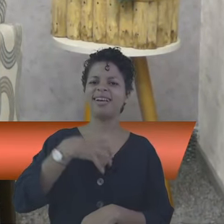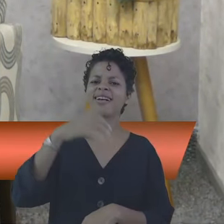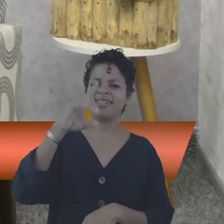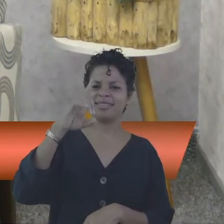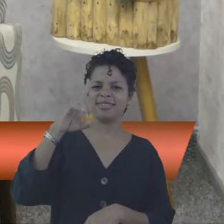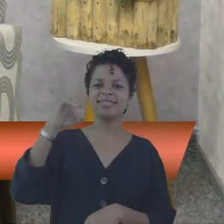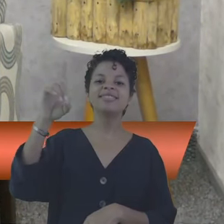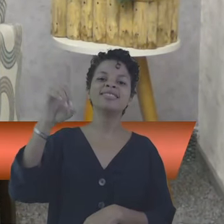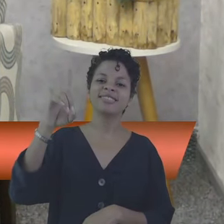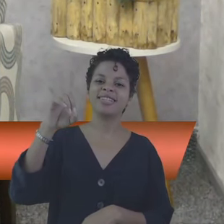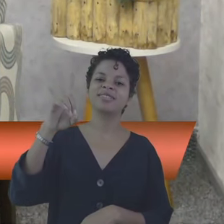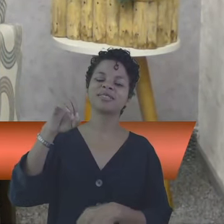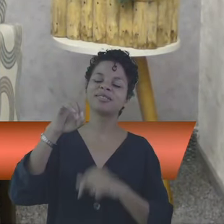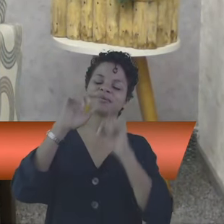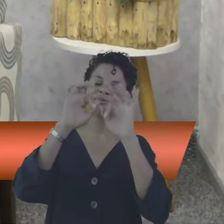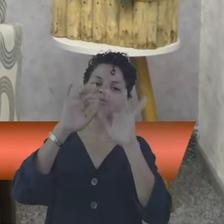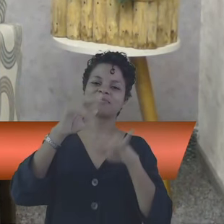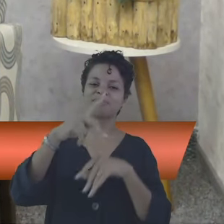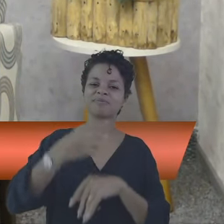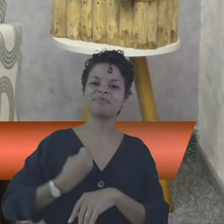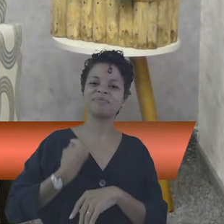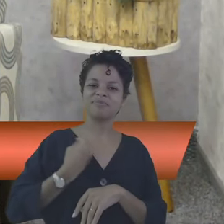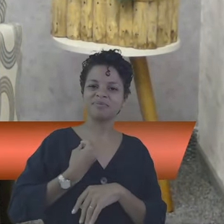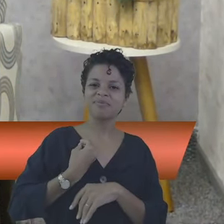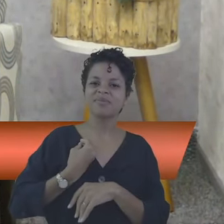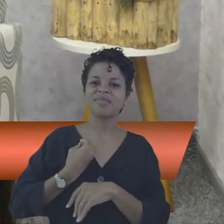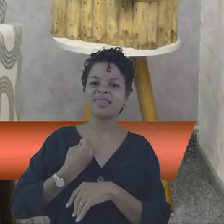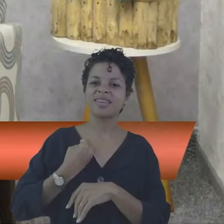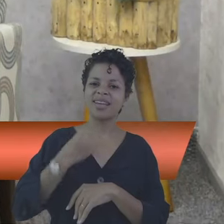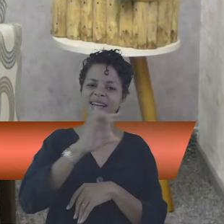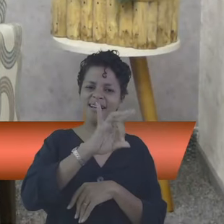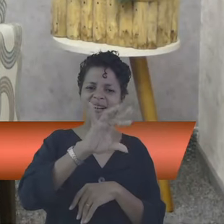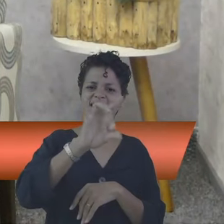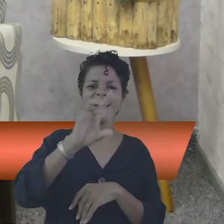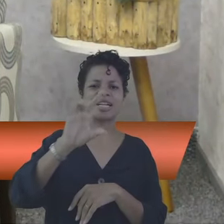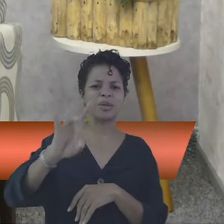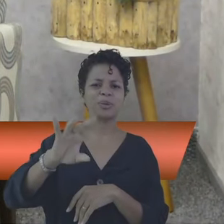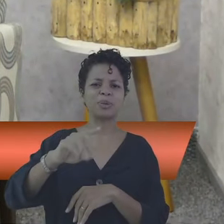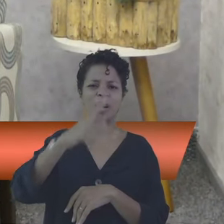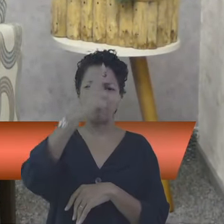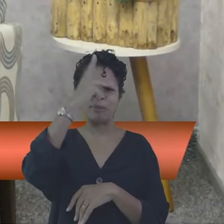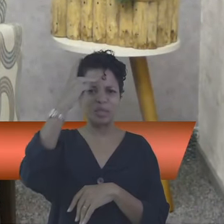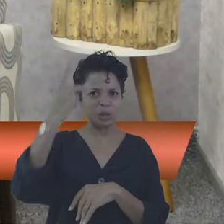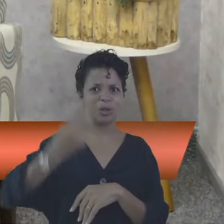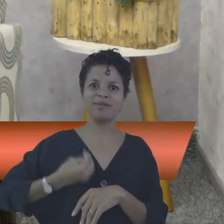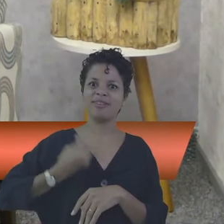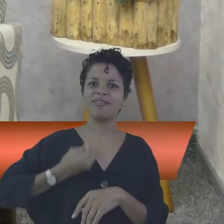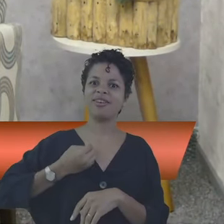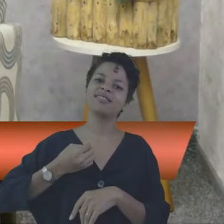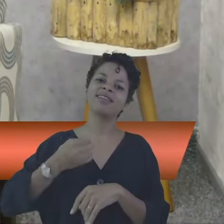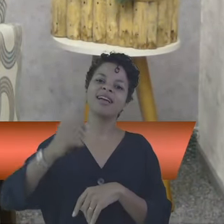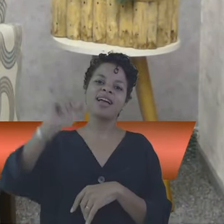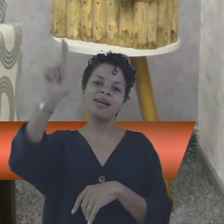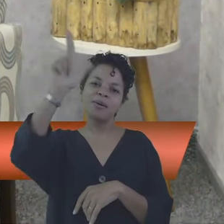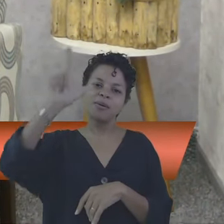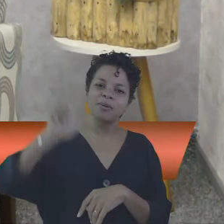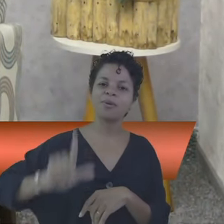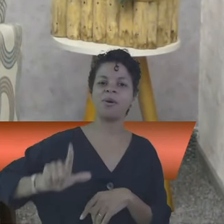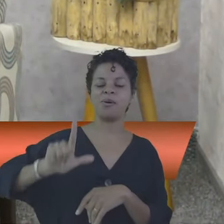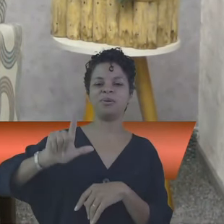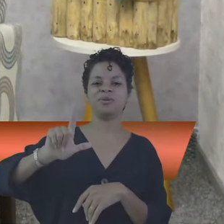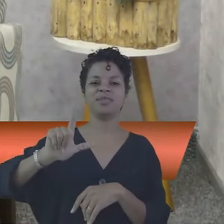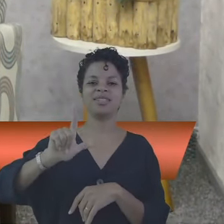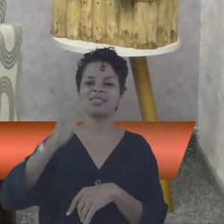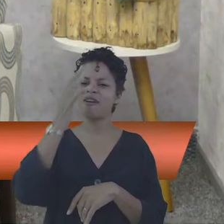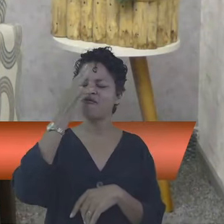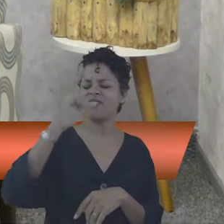Wesley Reis de Capim Grosso, na Bahia. Você que nos assiste de Barcelona, de Nova York, de Londres, da França. obrigado